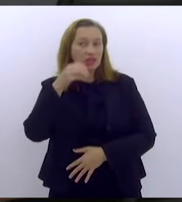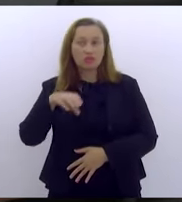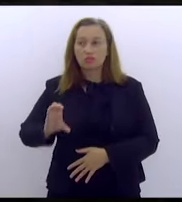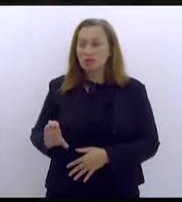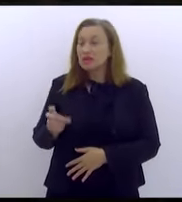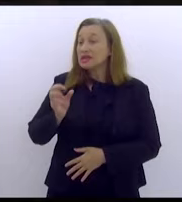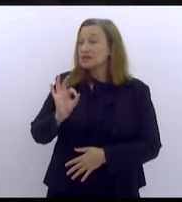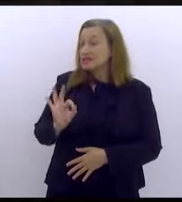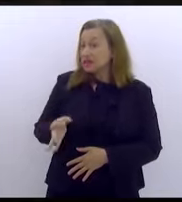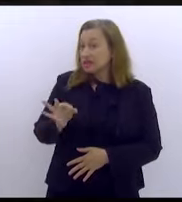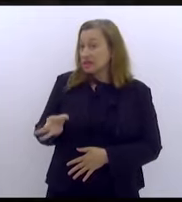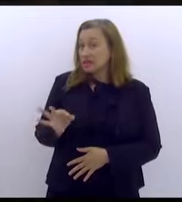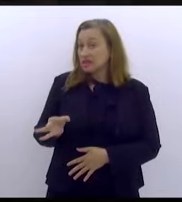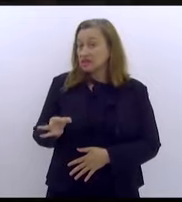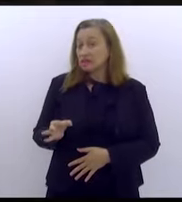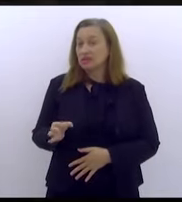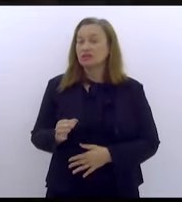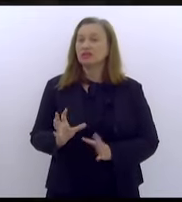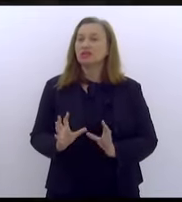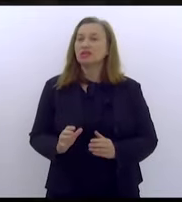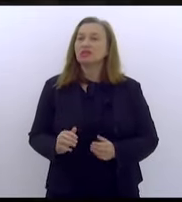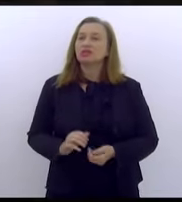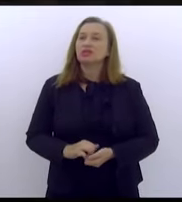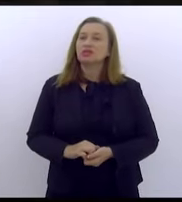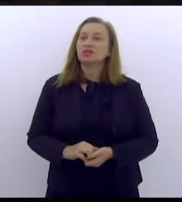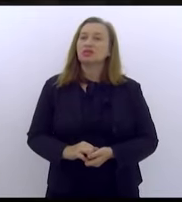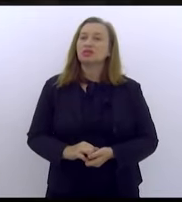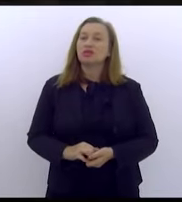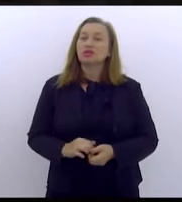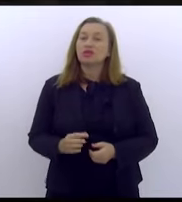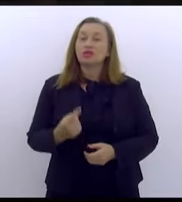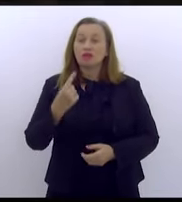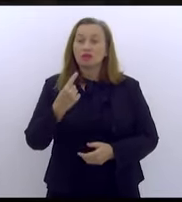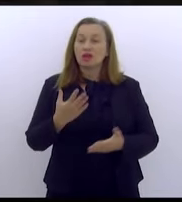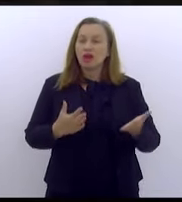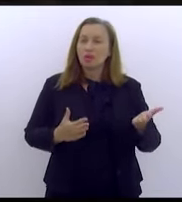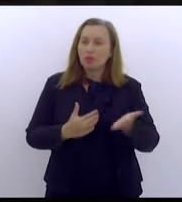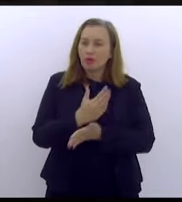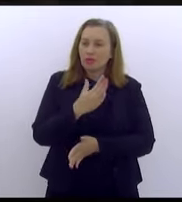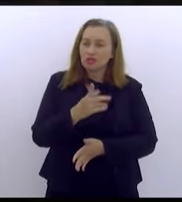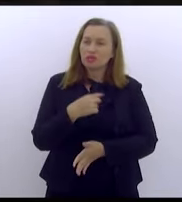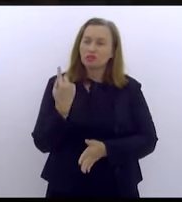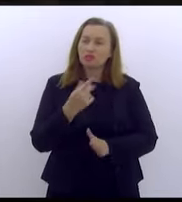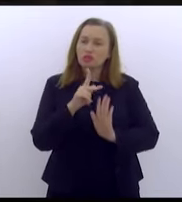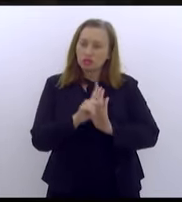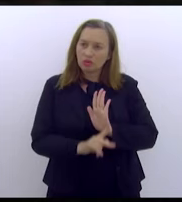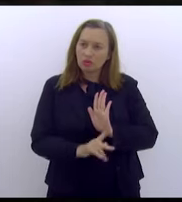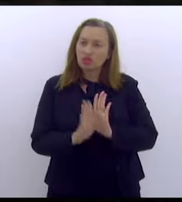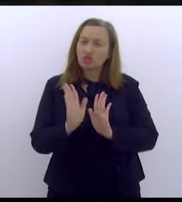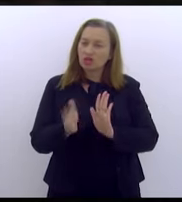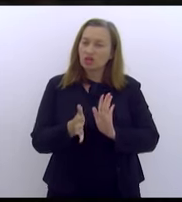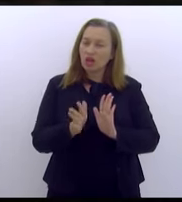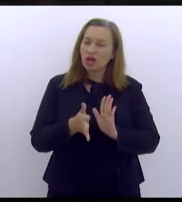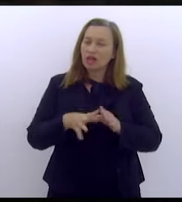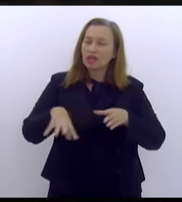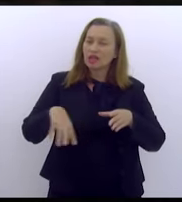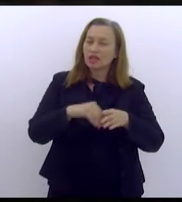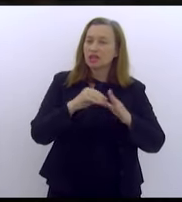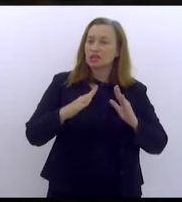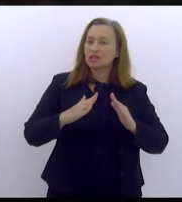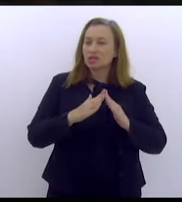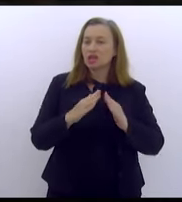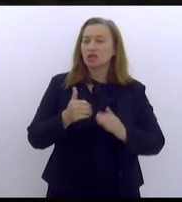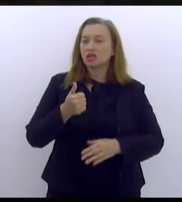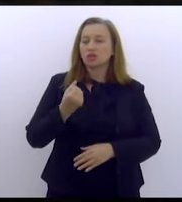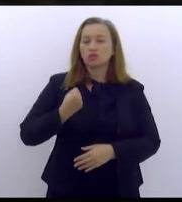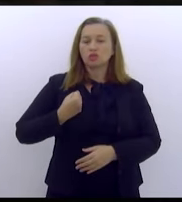tenho certeza que fará coro à importante aprovação do nosso projeto, que já tramita nessa casa, de